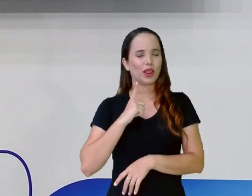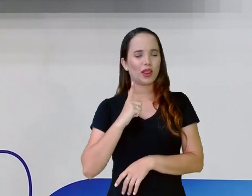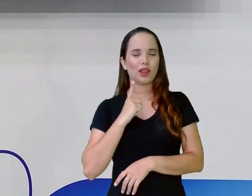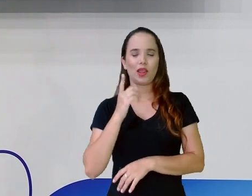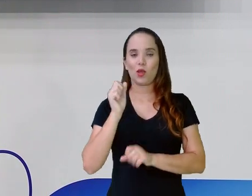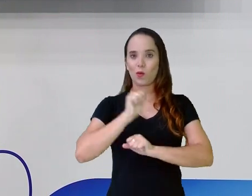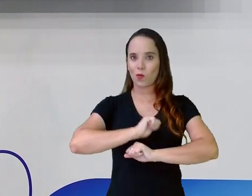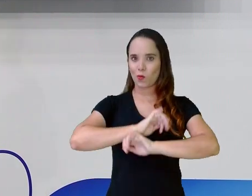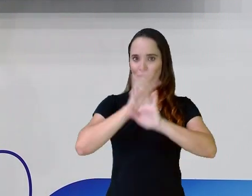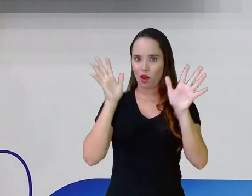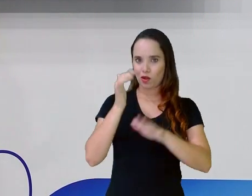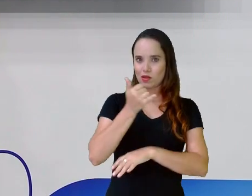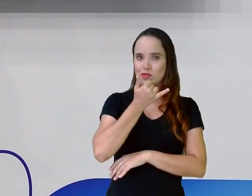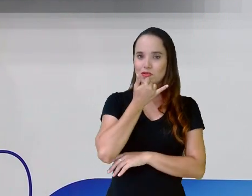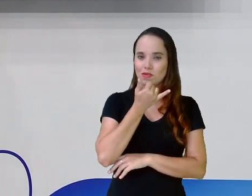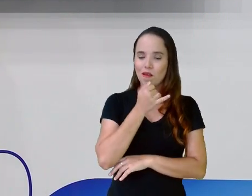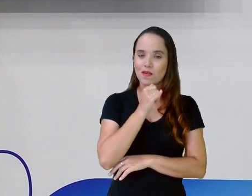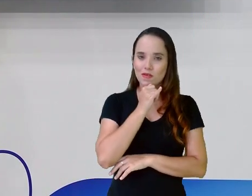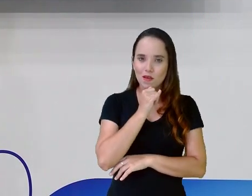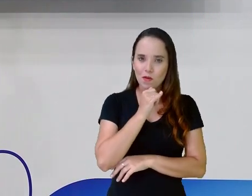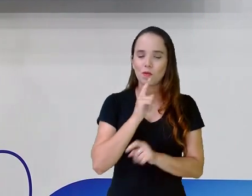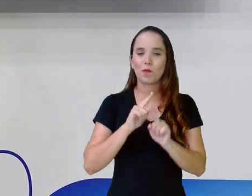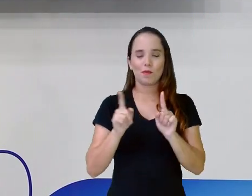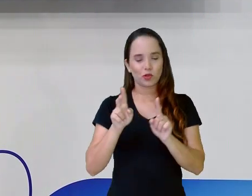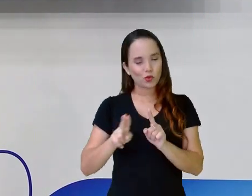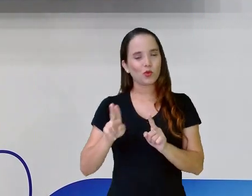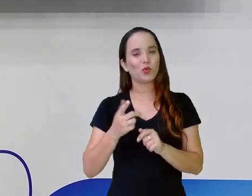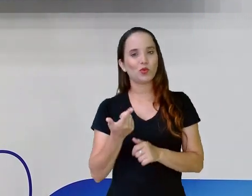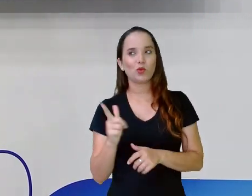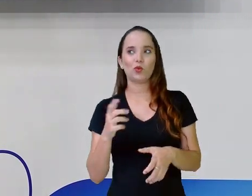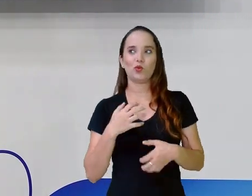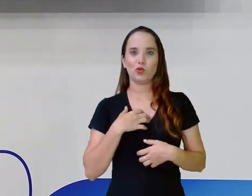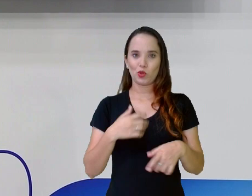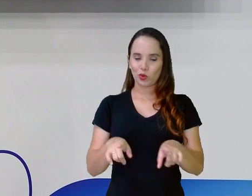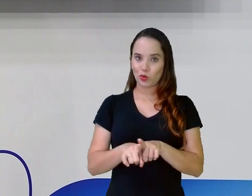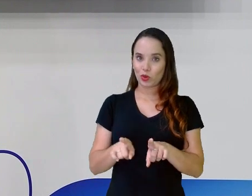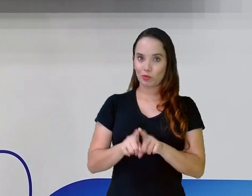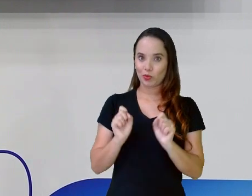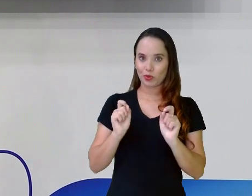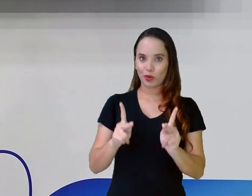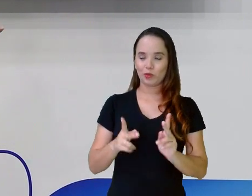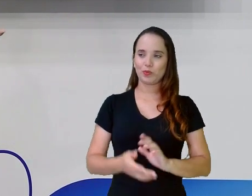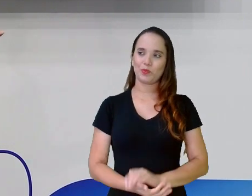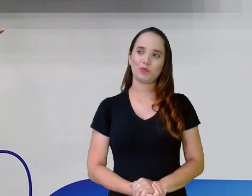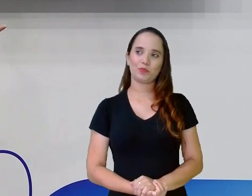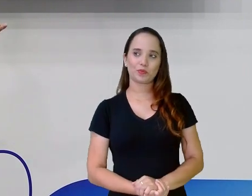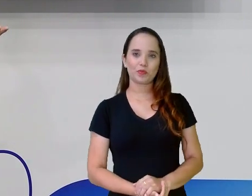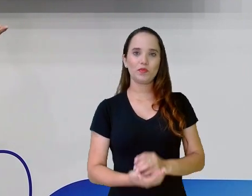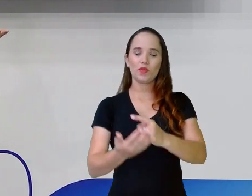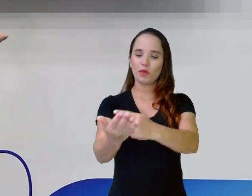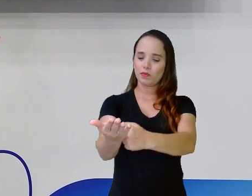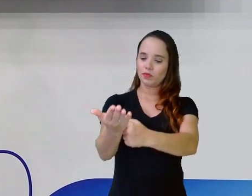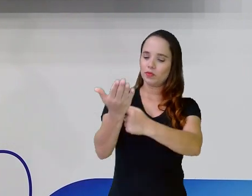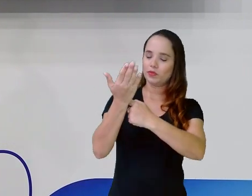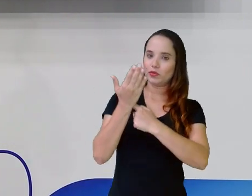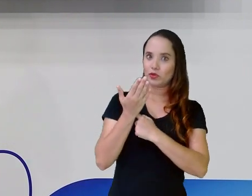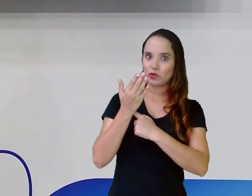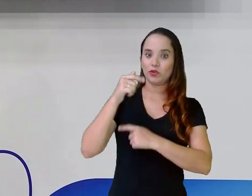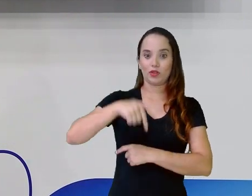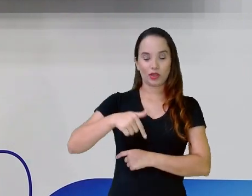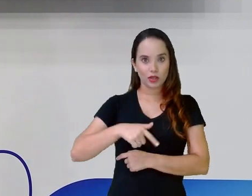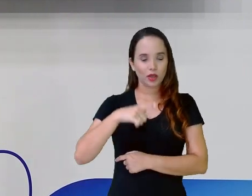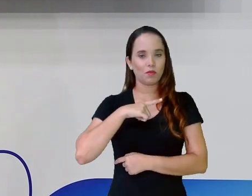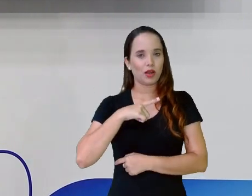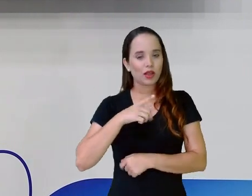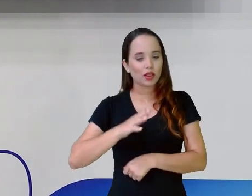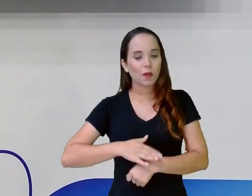mas a gente utiliza a subtração em outras situações também, beleza? Para me ajudar, né? Para garantir